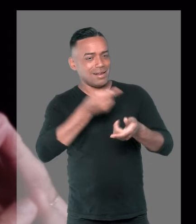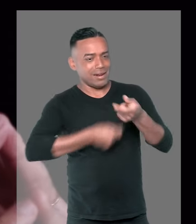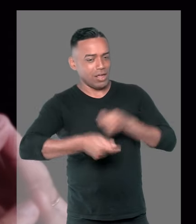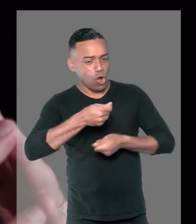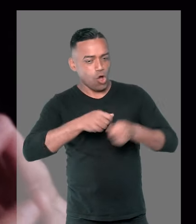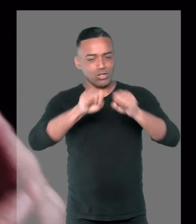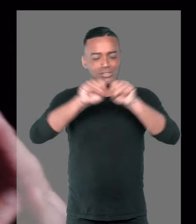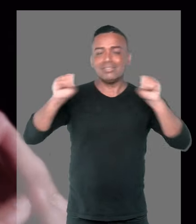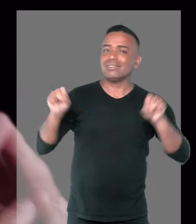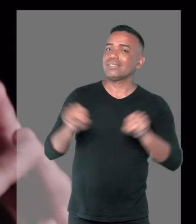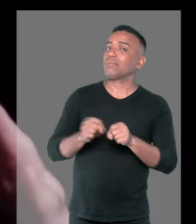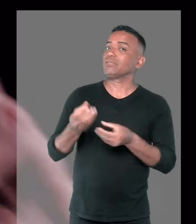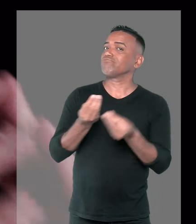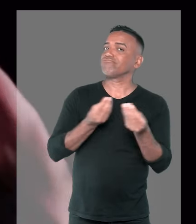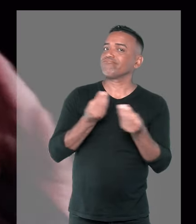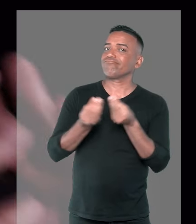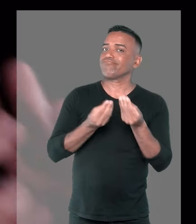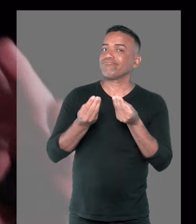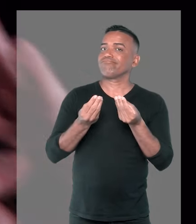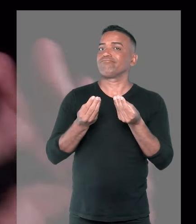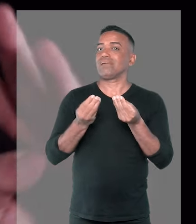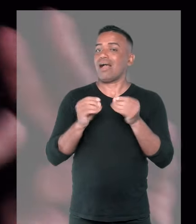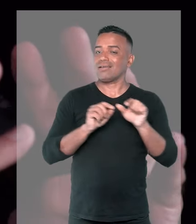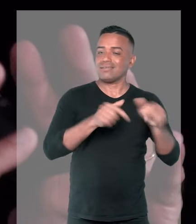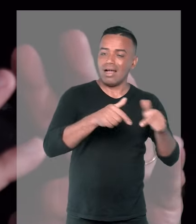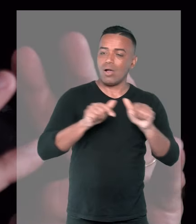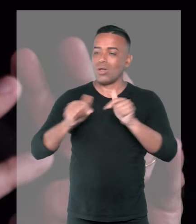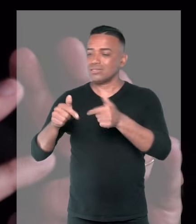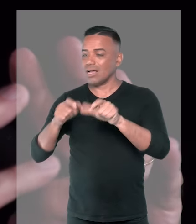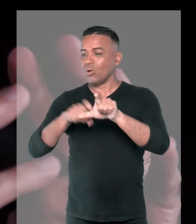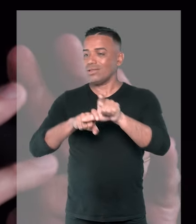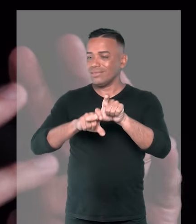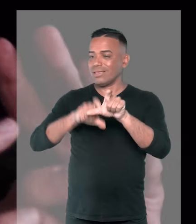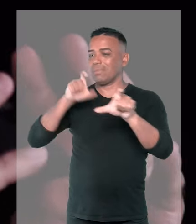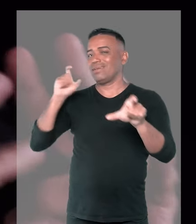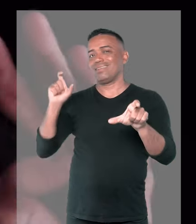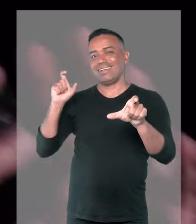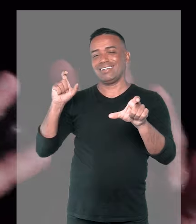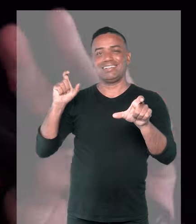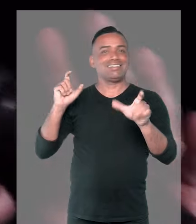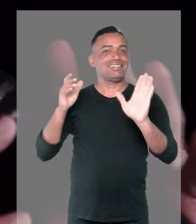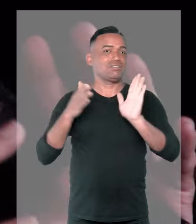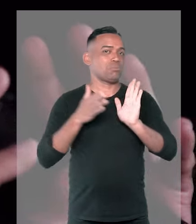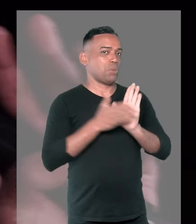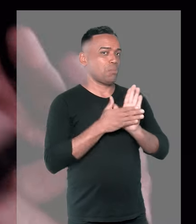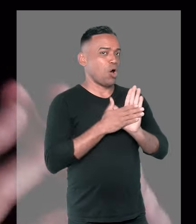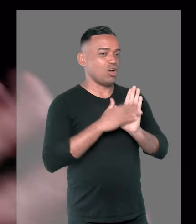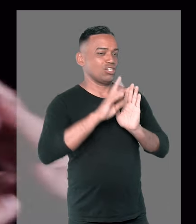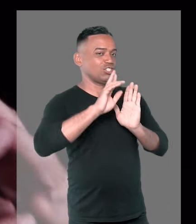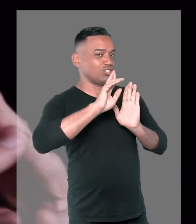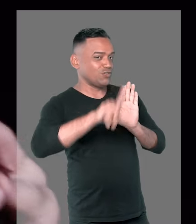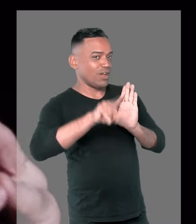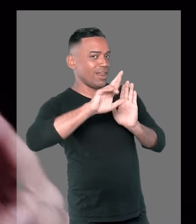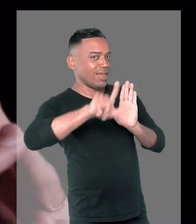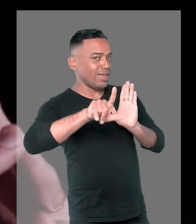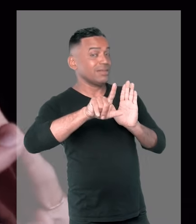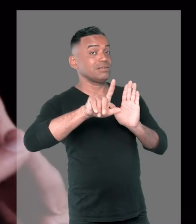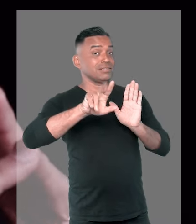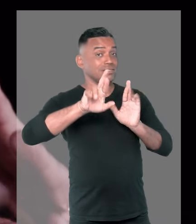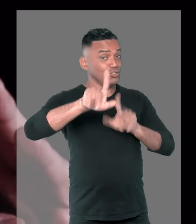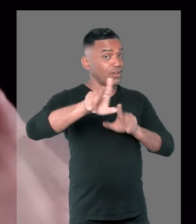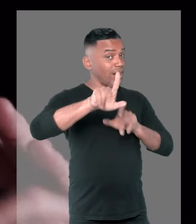sistemas ecossistemas redes de Agentes interdependentes que têm propósitos diferentes mas que conseguem se